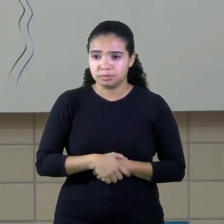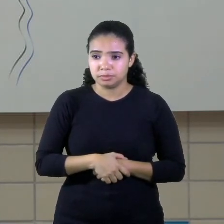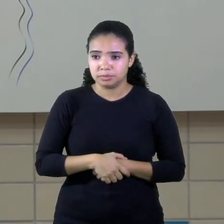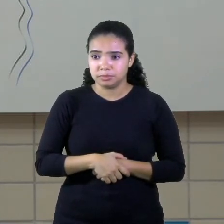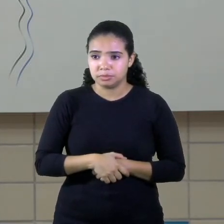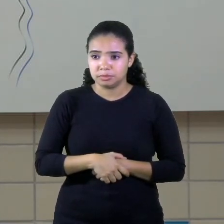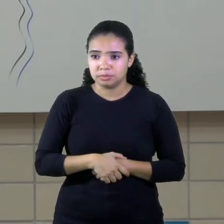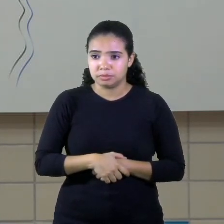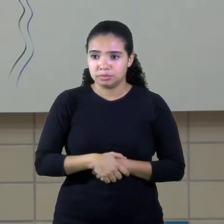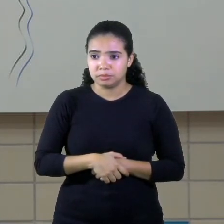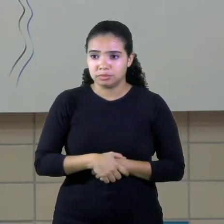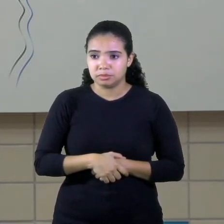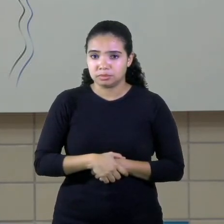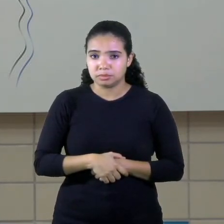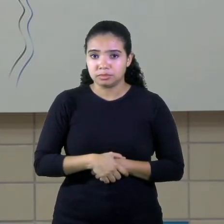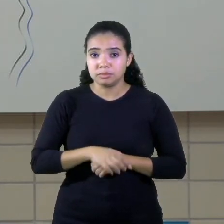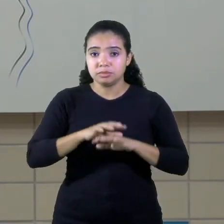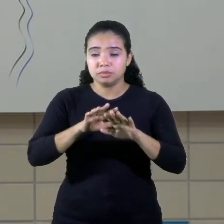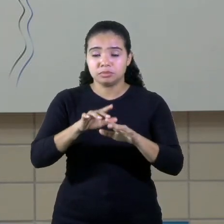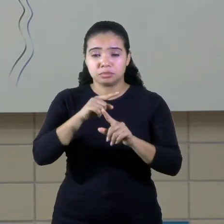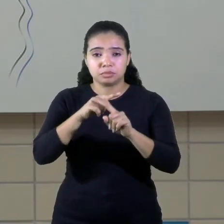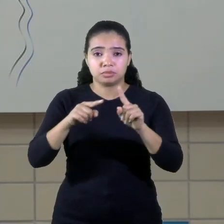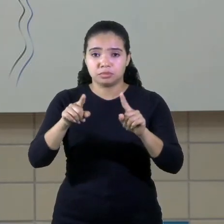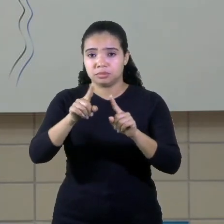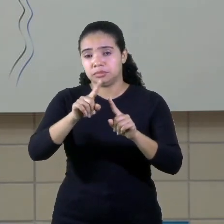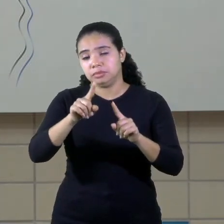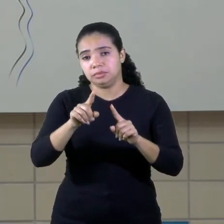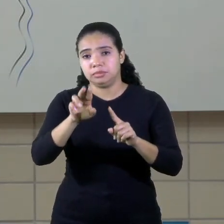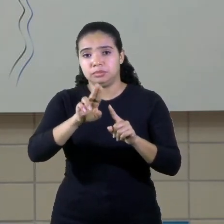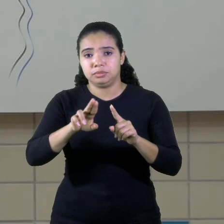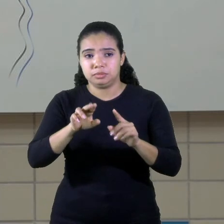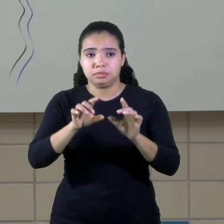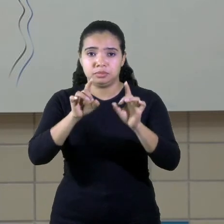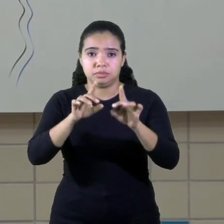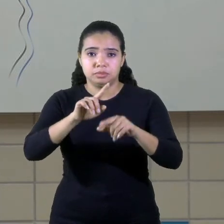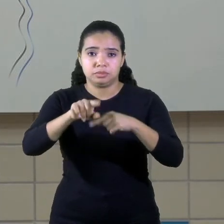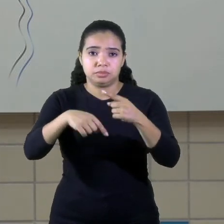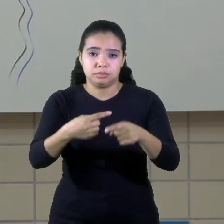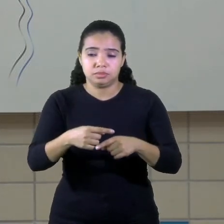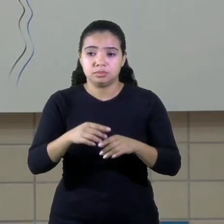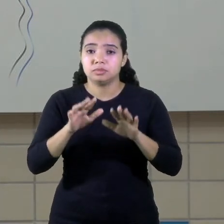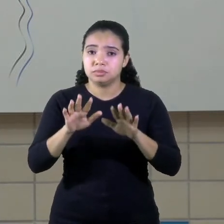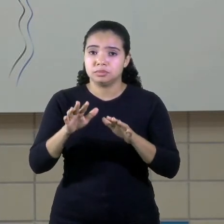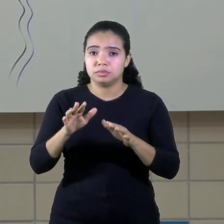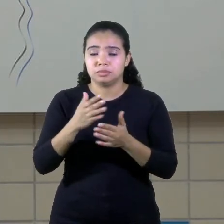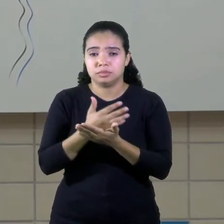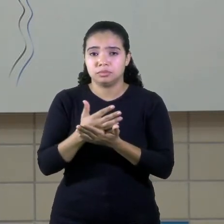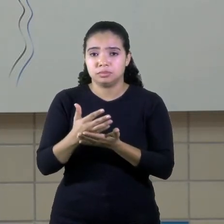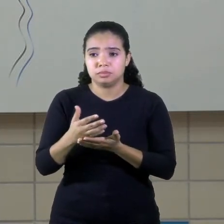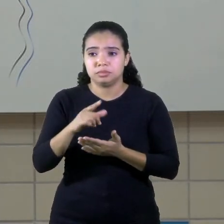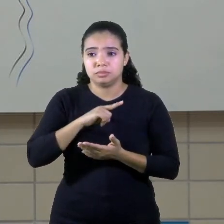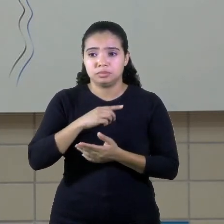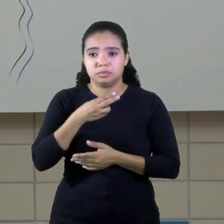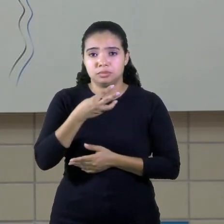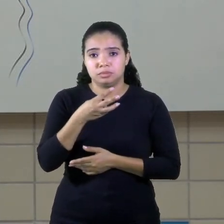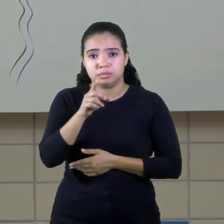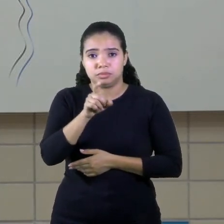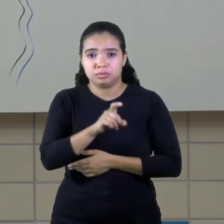sinal da igualdade, tudo bem? Mas não é proibido também deixar ele depois. Então vamos lá. Eu tenho